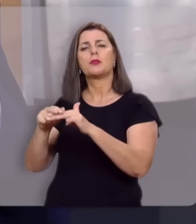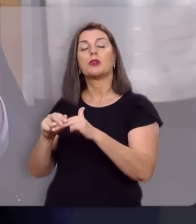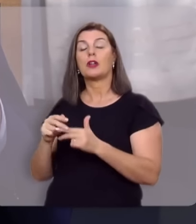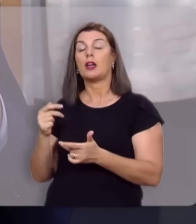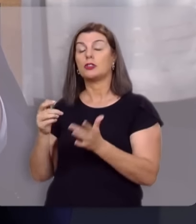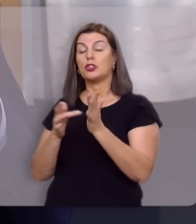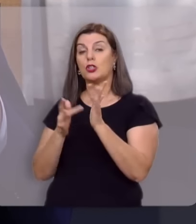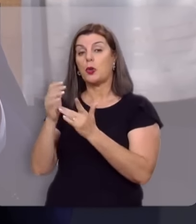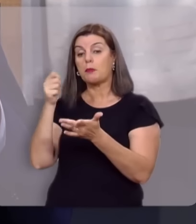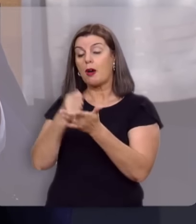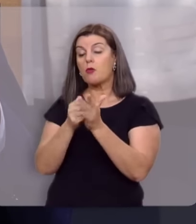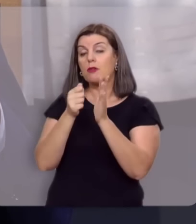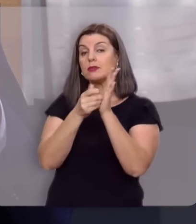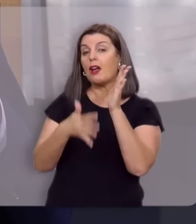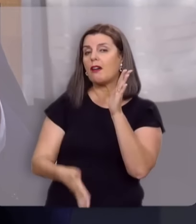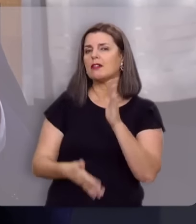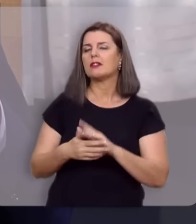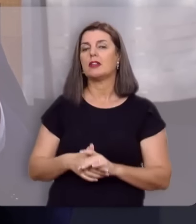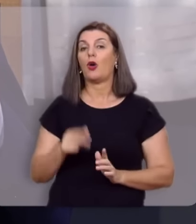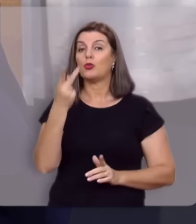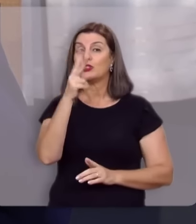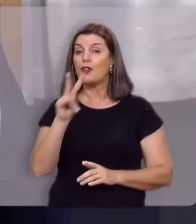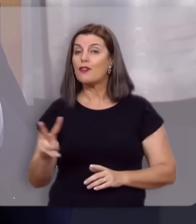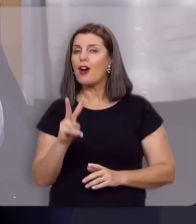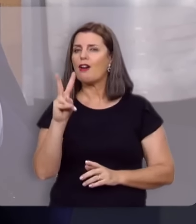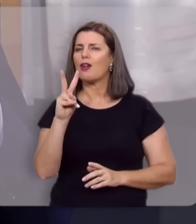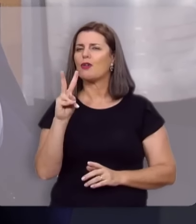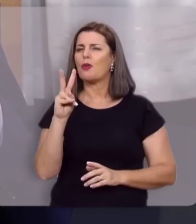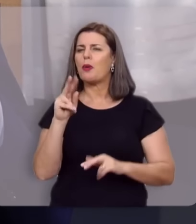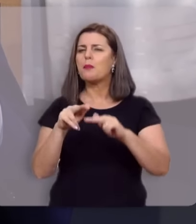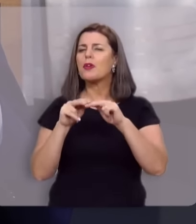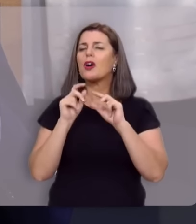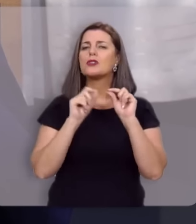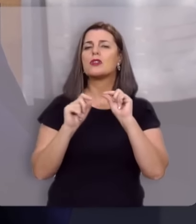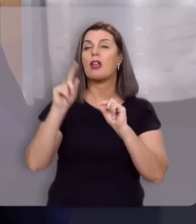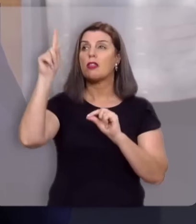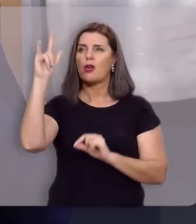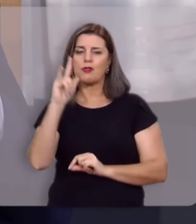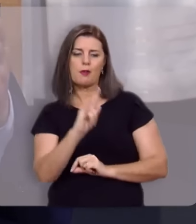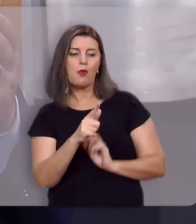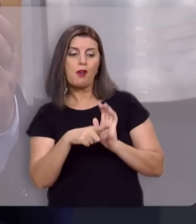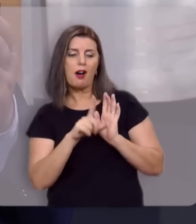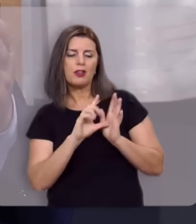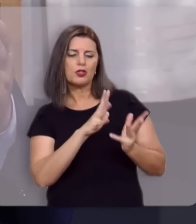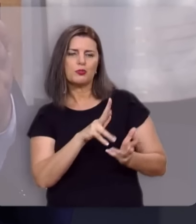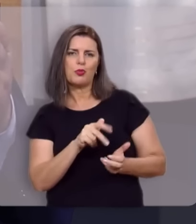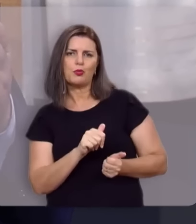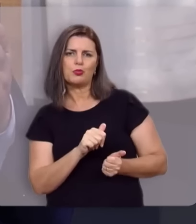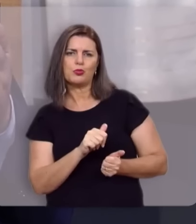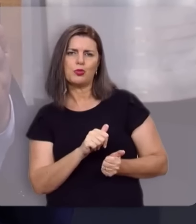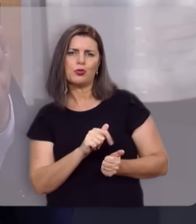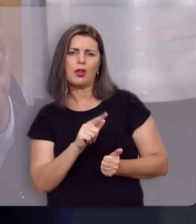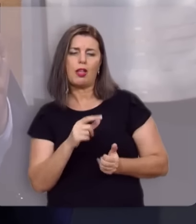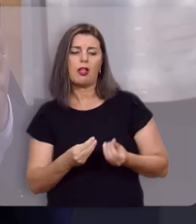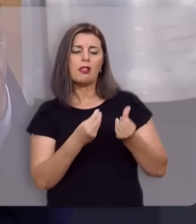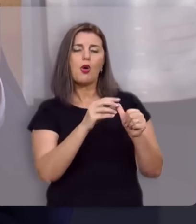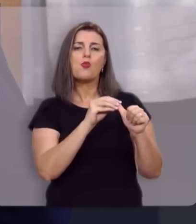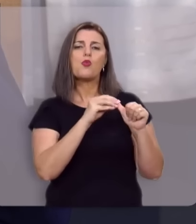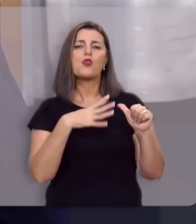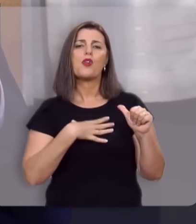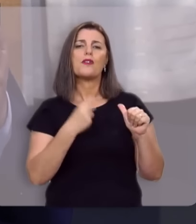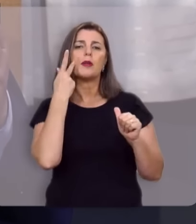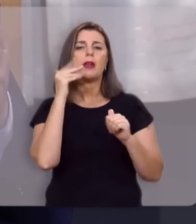pelo preço de sangue e que o seu valor está no fato de que Deus te amou antes da fundação do mundo e deu